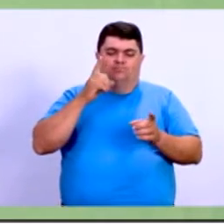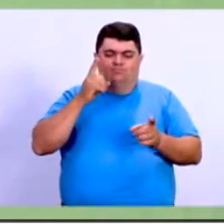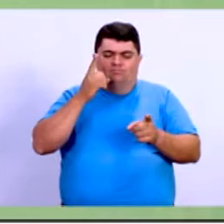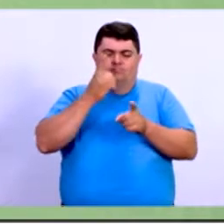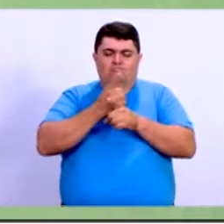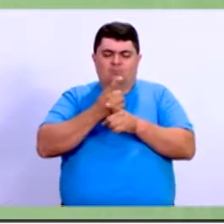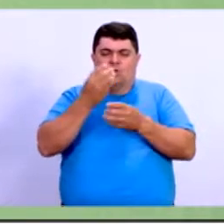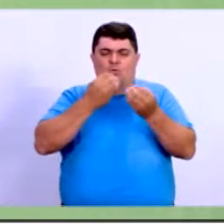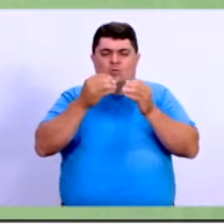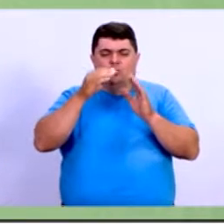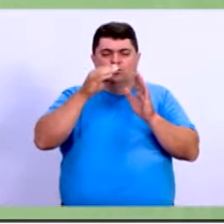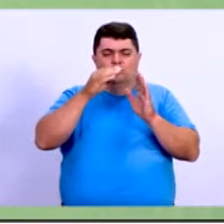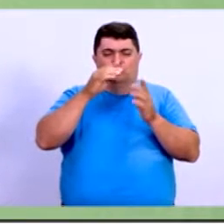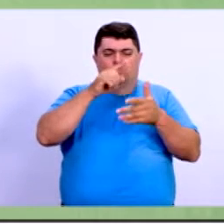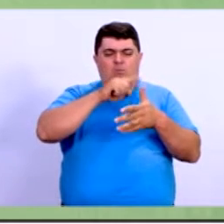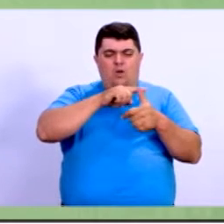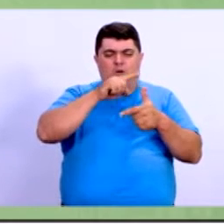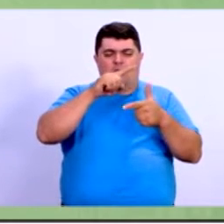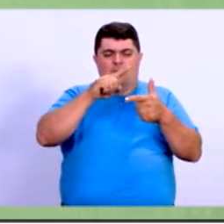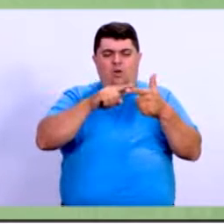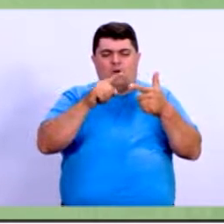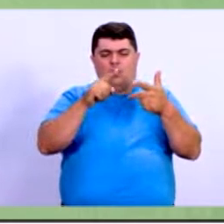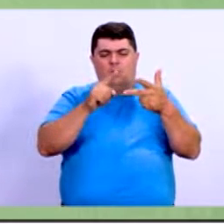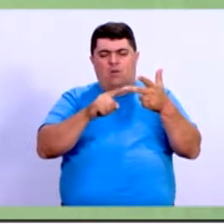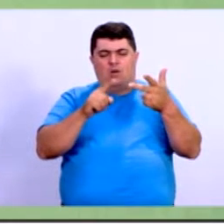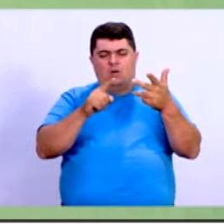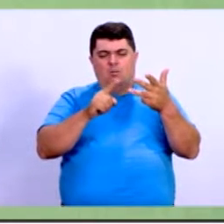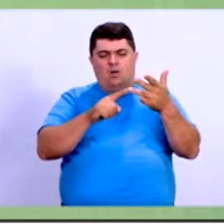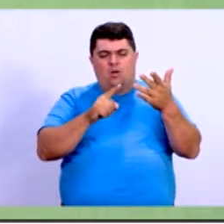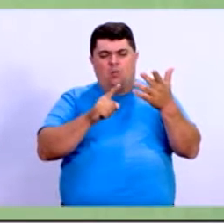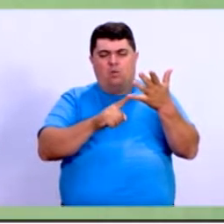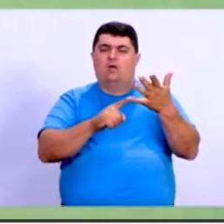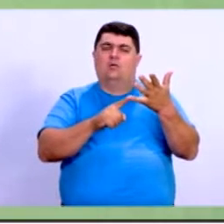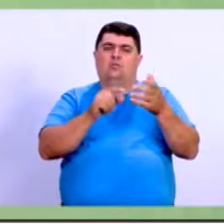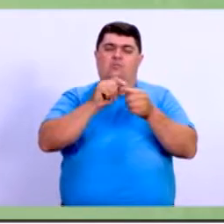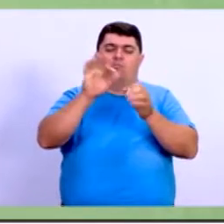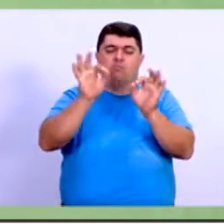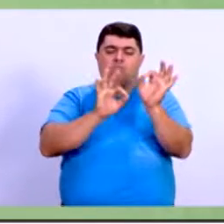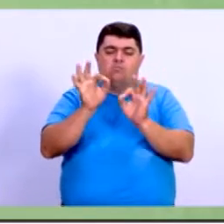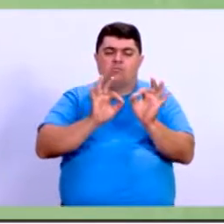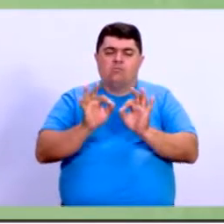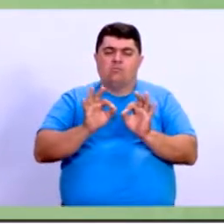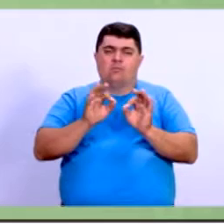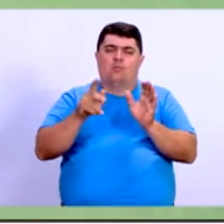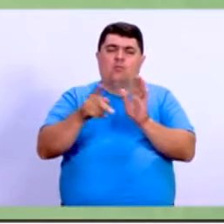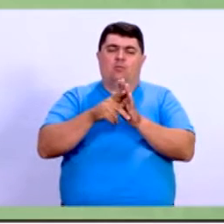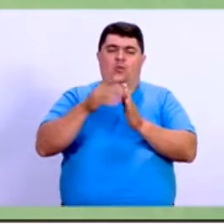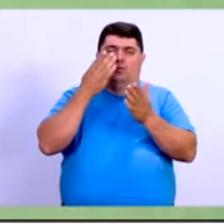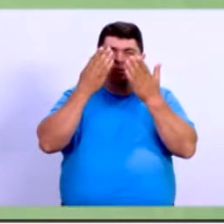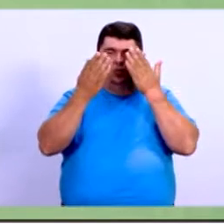Eu identifico os recursos que serão utilizados